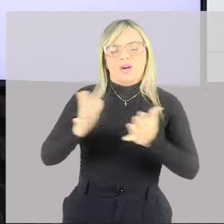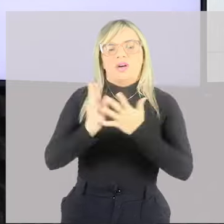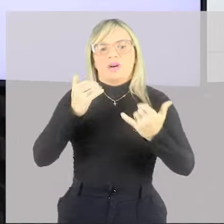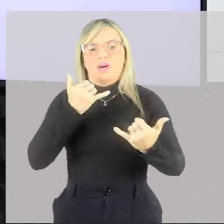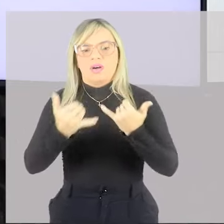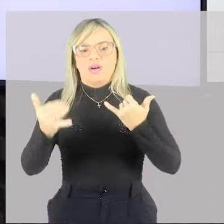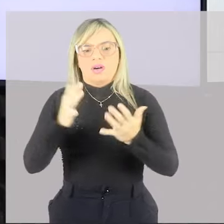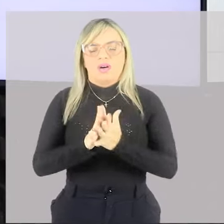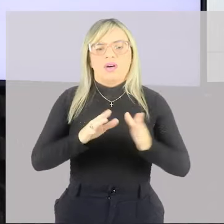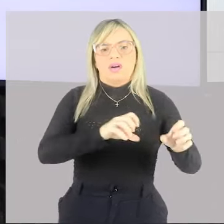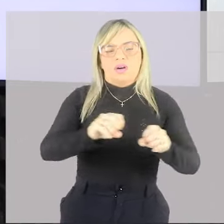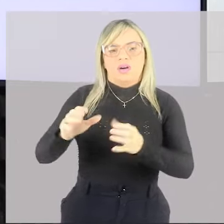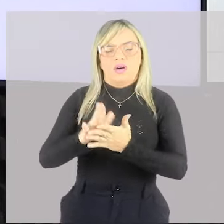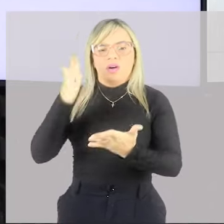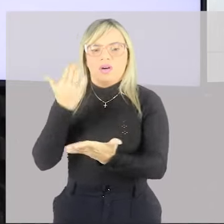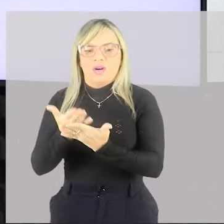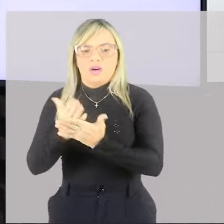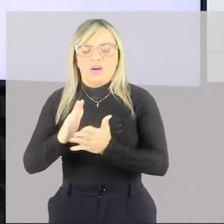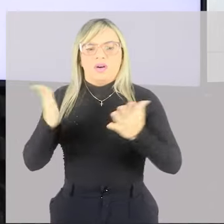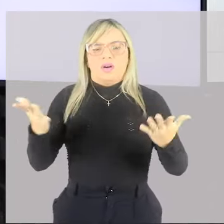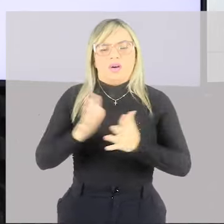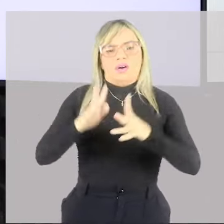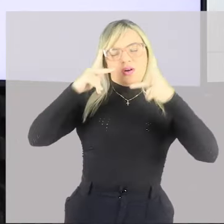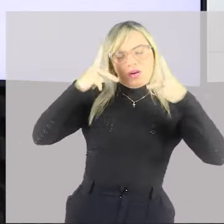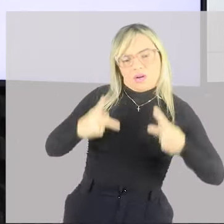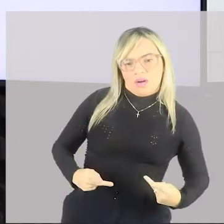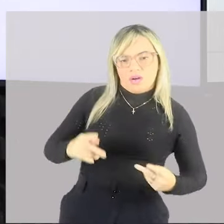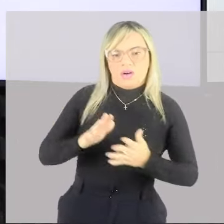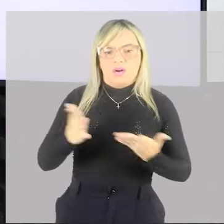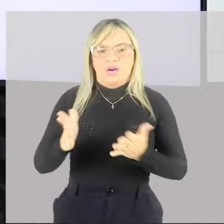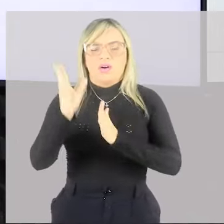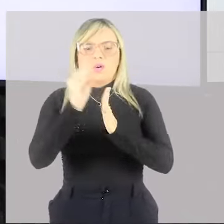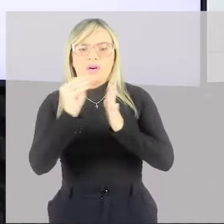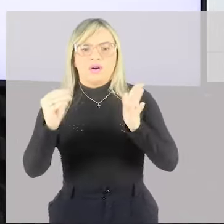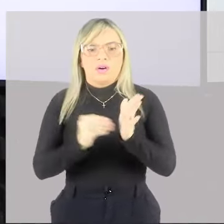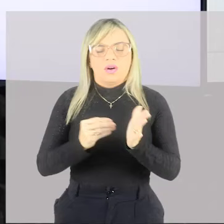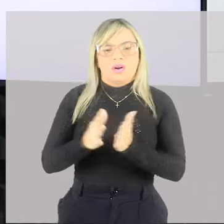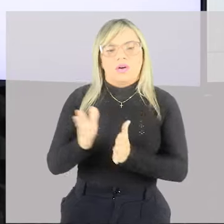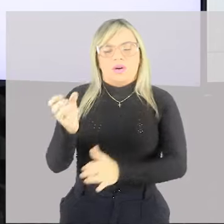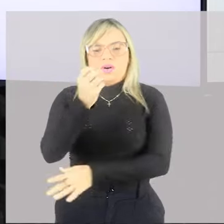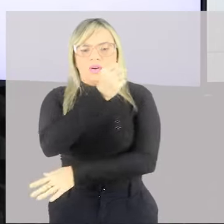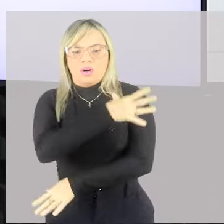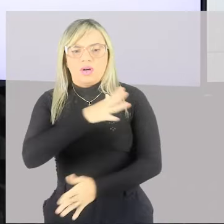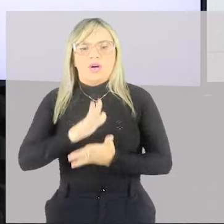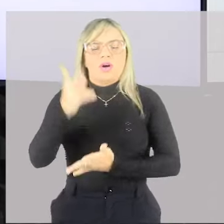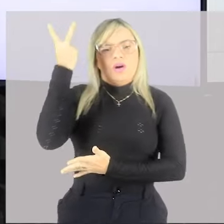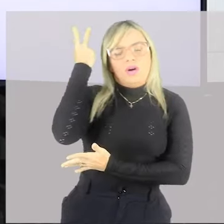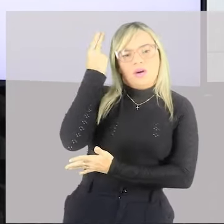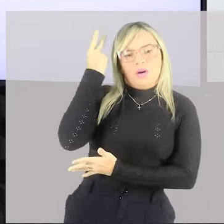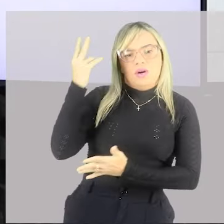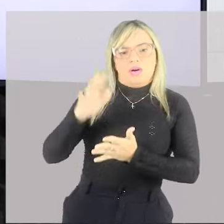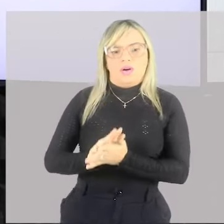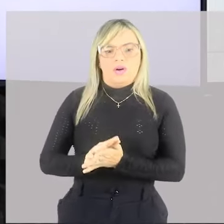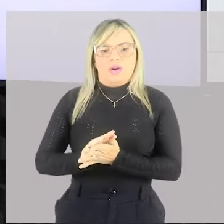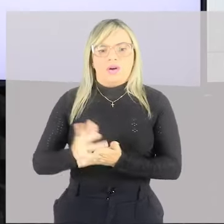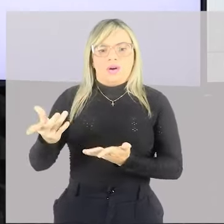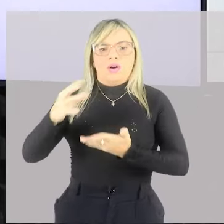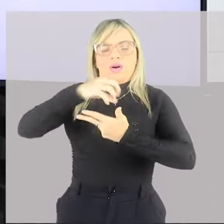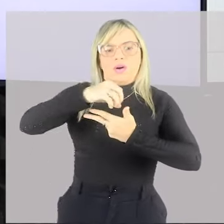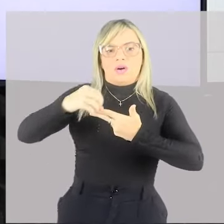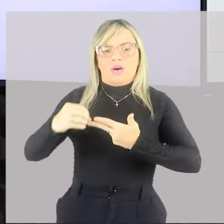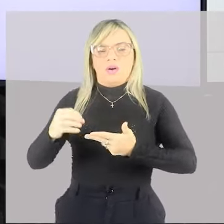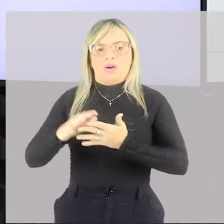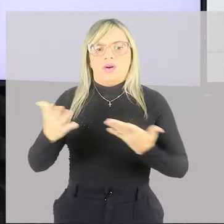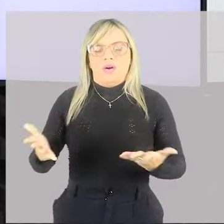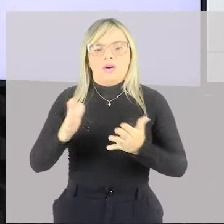com posturas e assuntos pertinentes a outros mais contemporâneos que são comuns ao Enem comuns a vocês